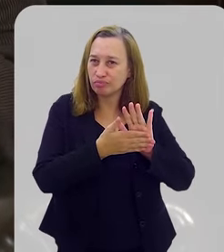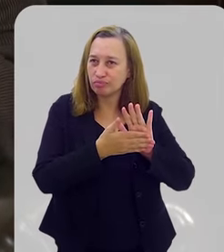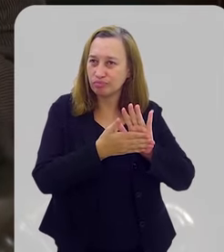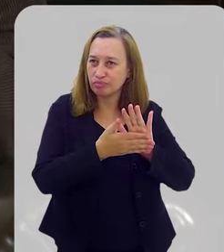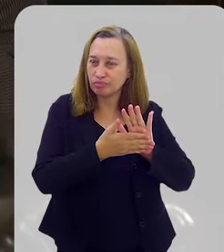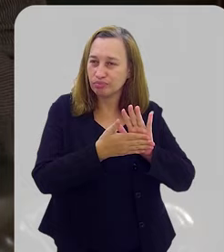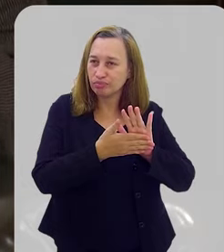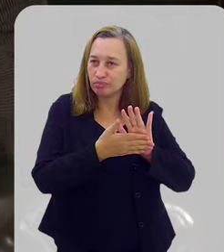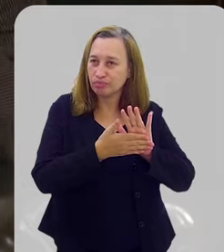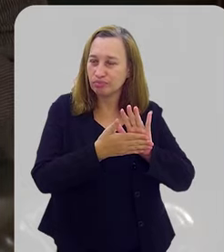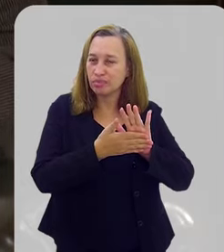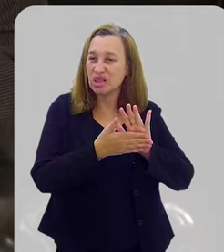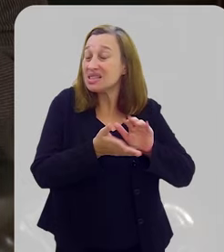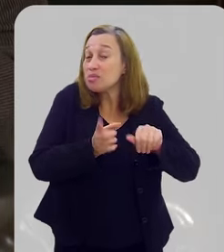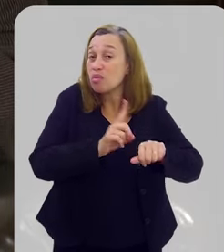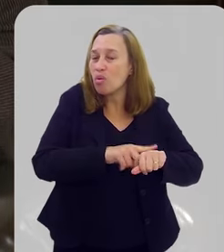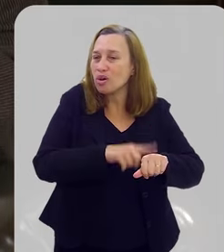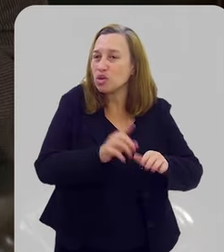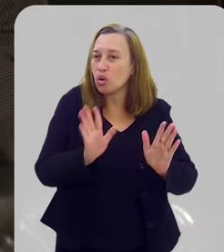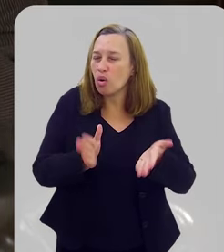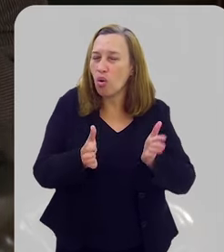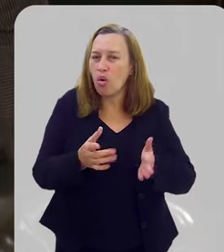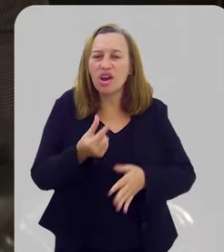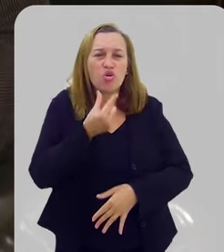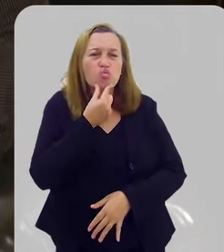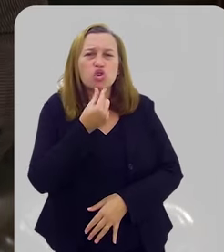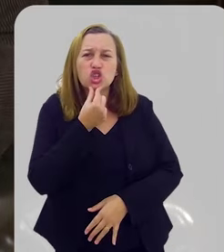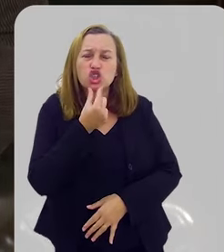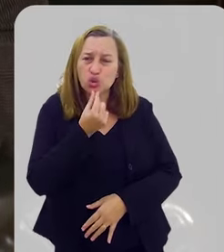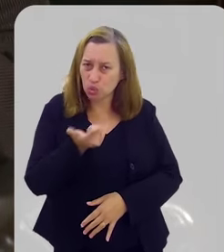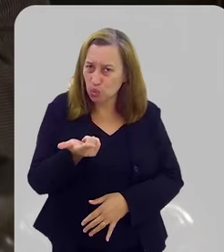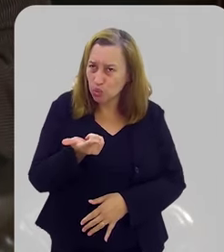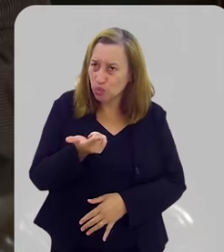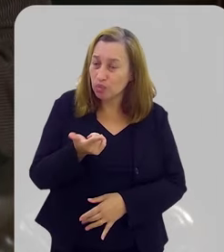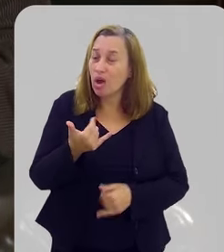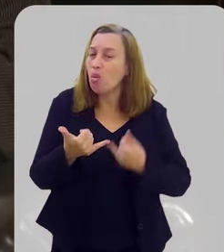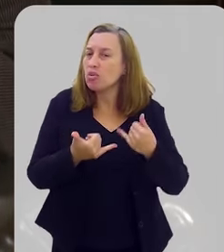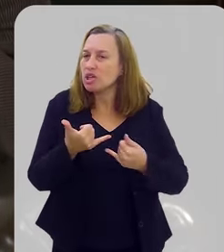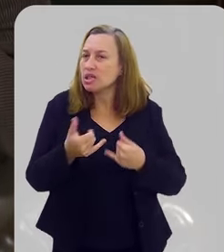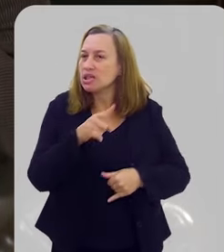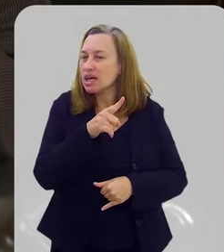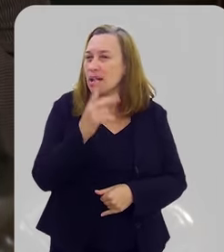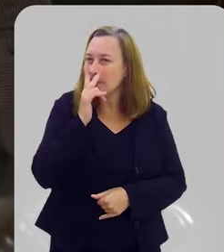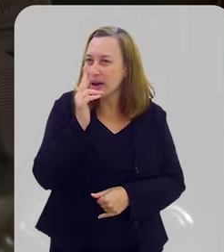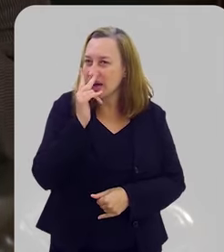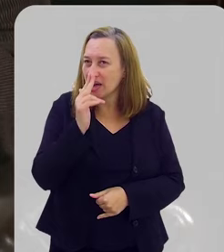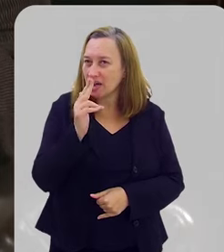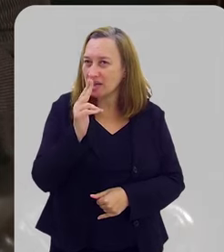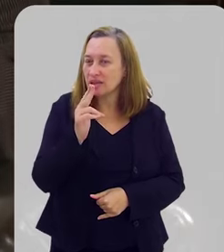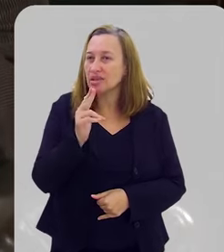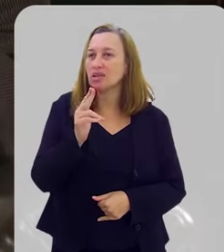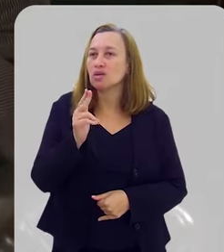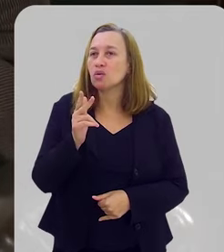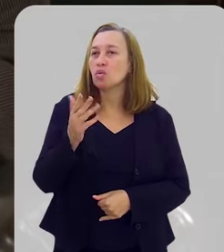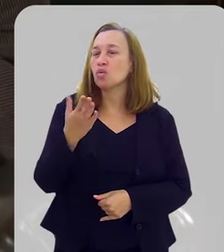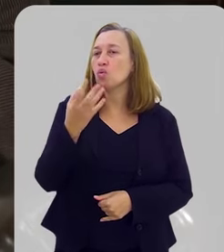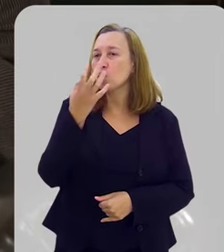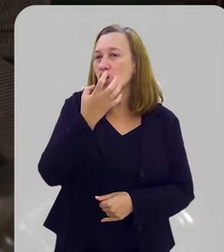peso fantástico, até porque é um menino, um garoto. Na verdade, eu disse brincando com ele que ele se parece com o Ron